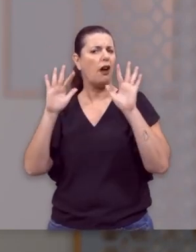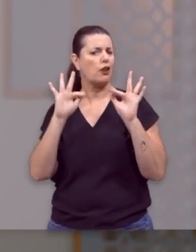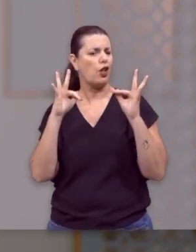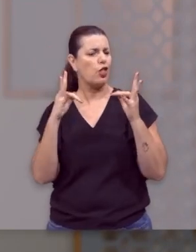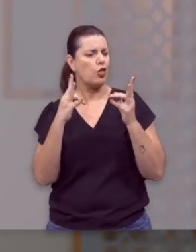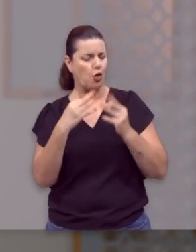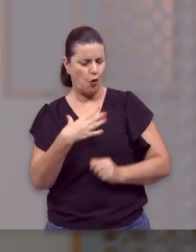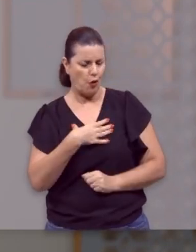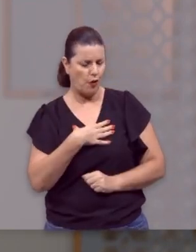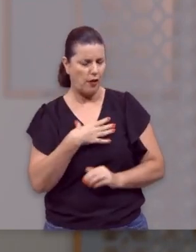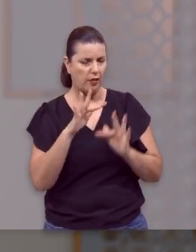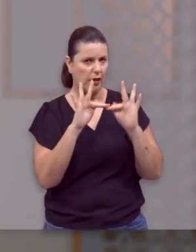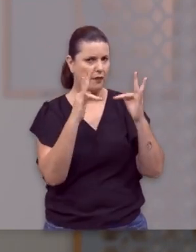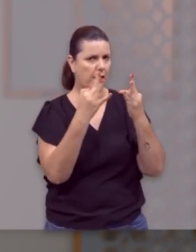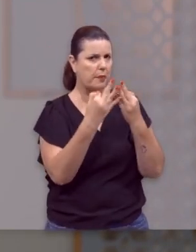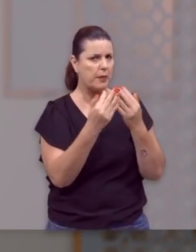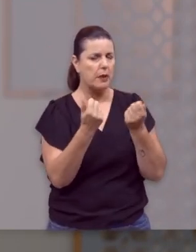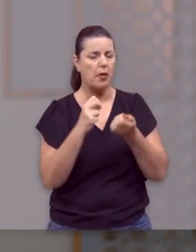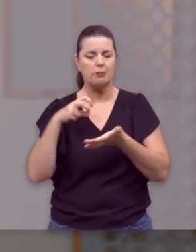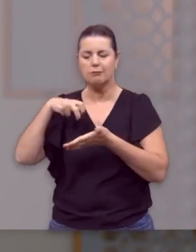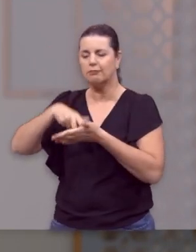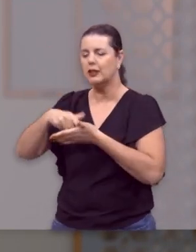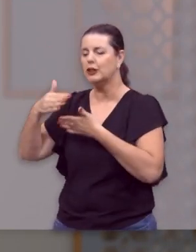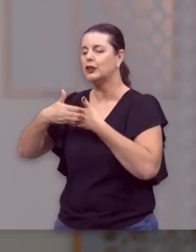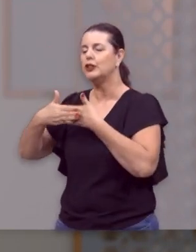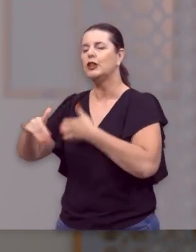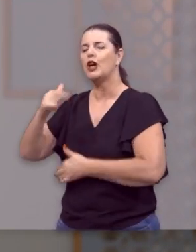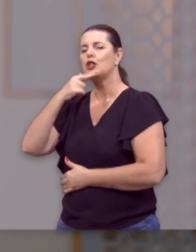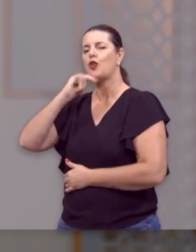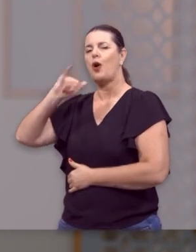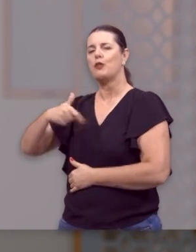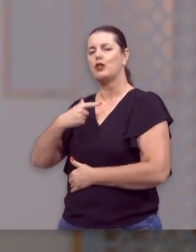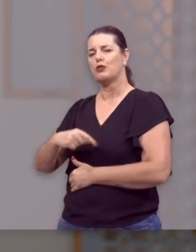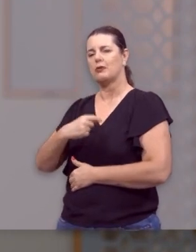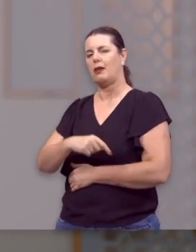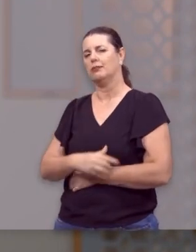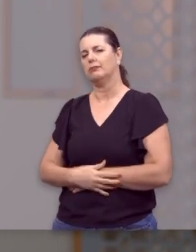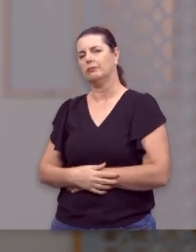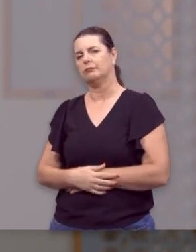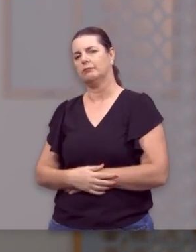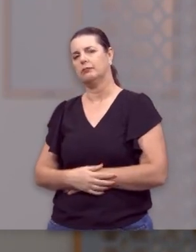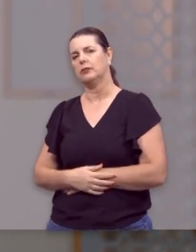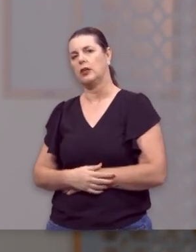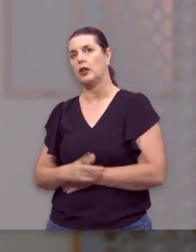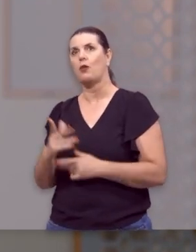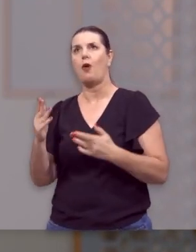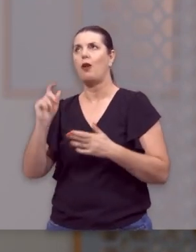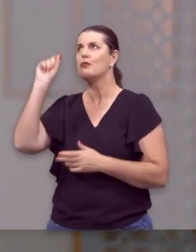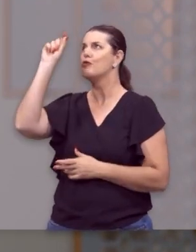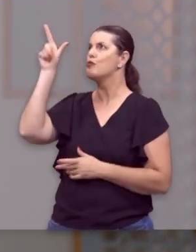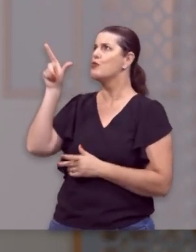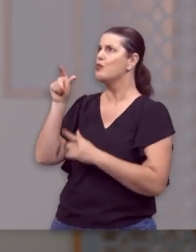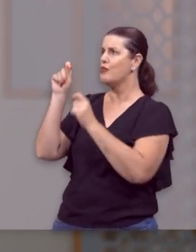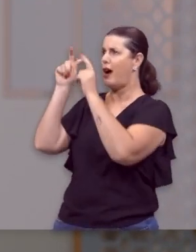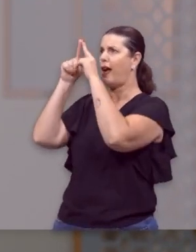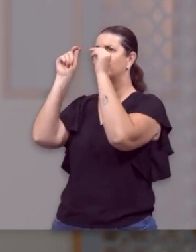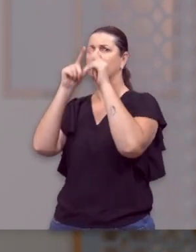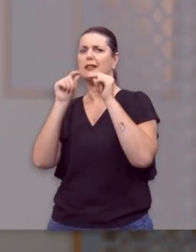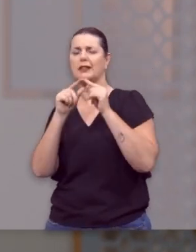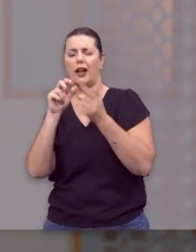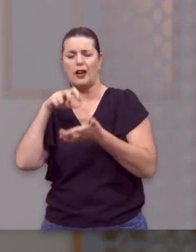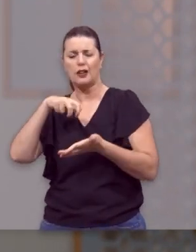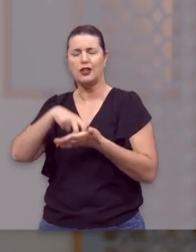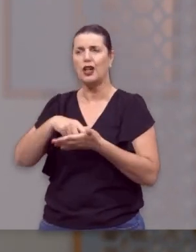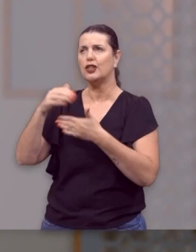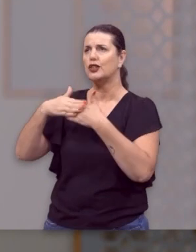família haveria de dobrar-se diante dele. Como se a lua e as estrelas se